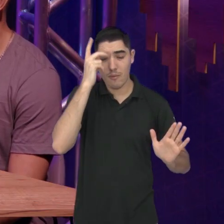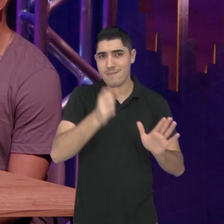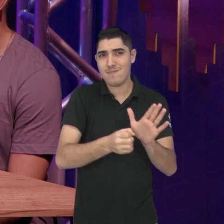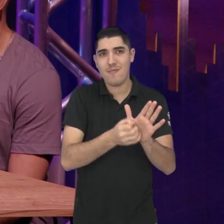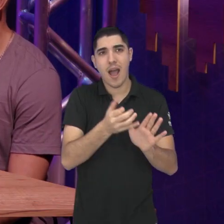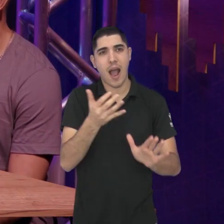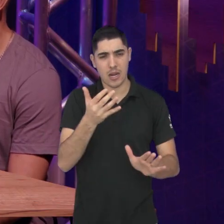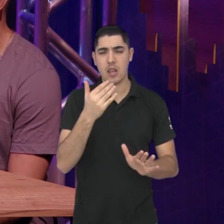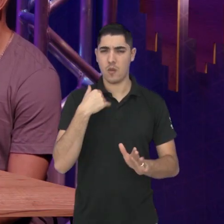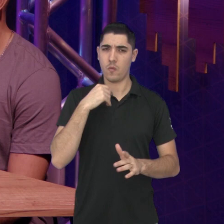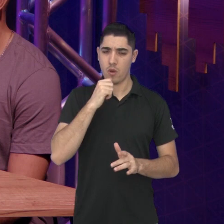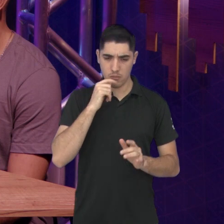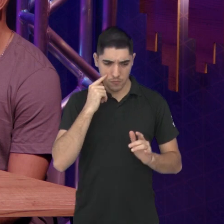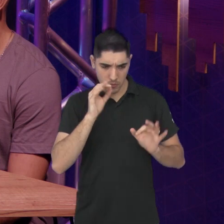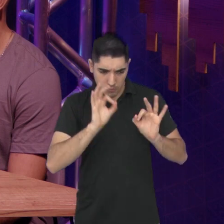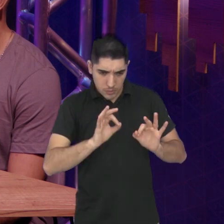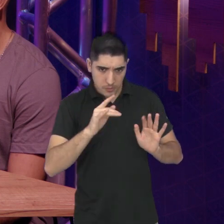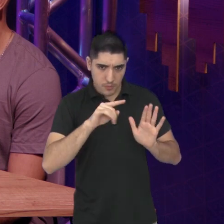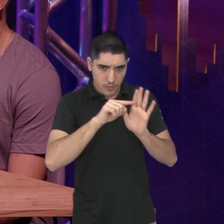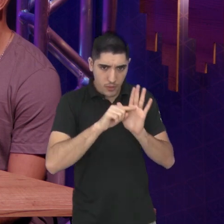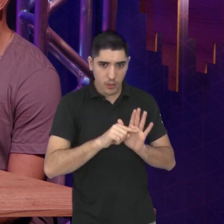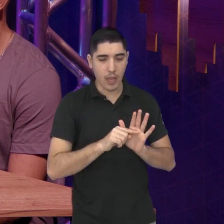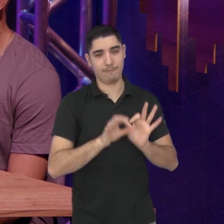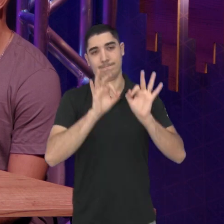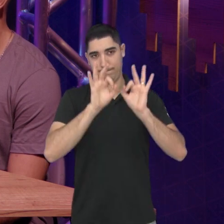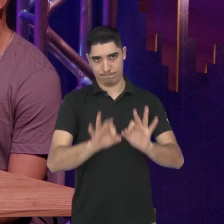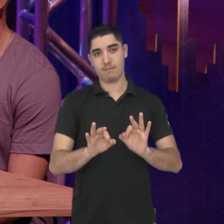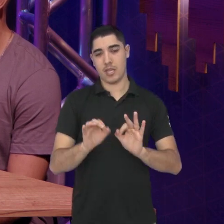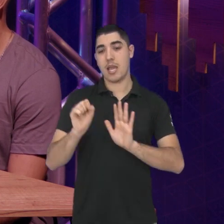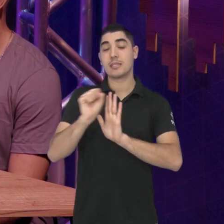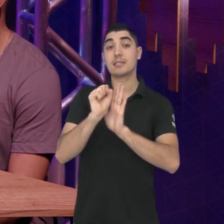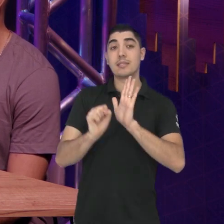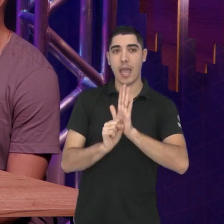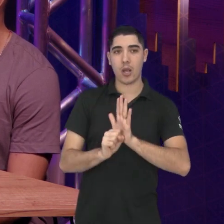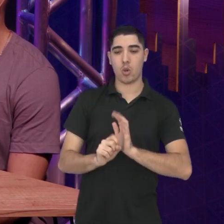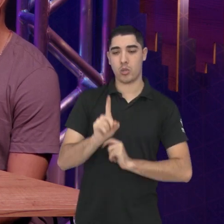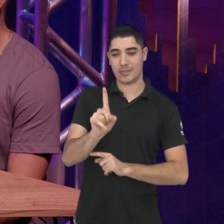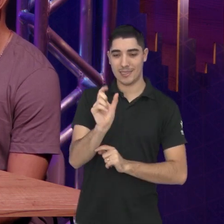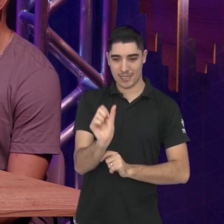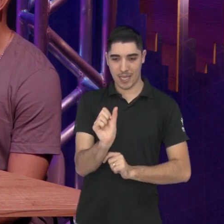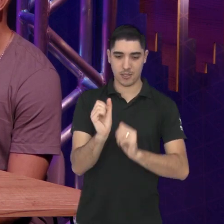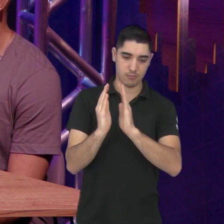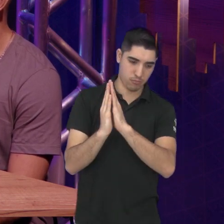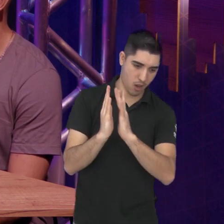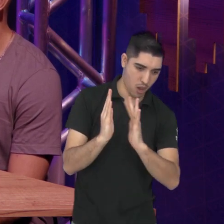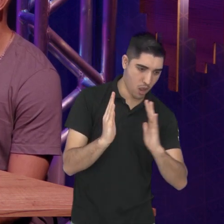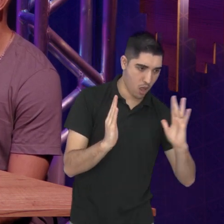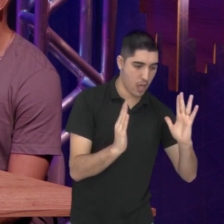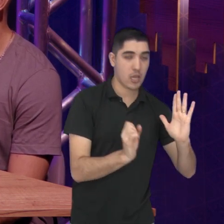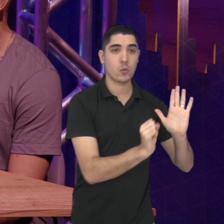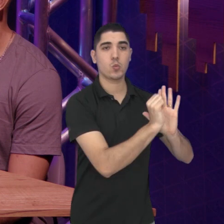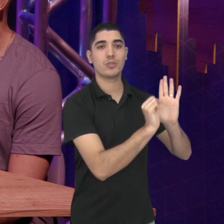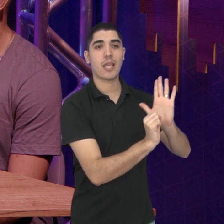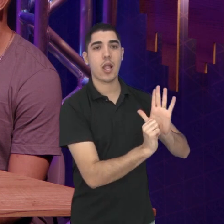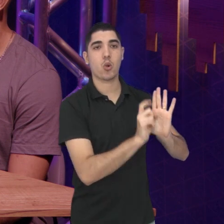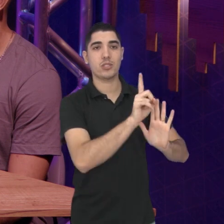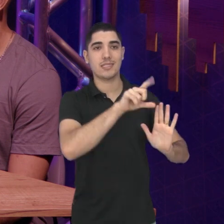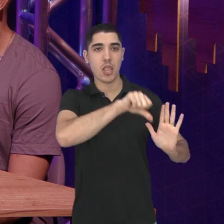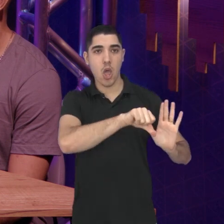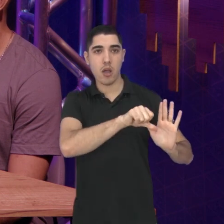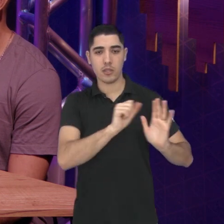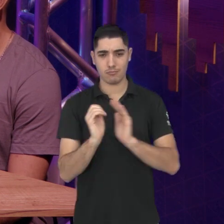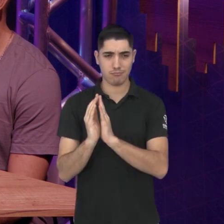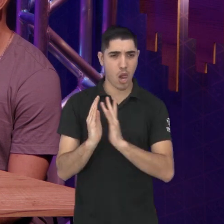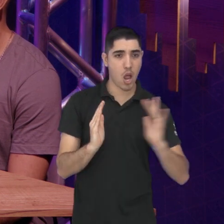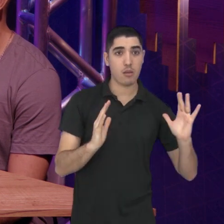vou até confirmar aqui para vocês, isso mesmo, século XVI e século XIX aproximadamente. Então, 4 milhões